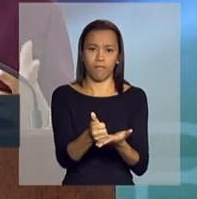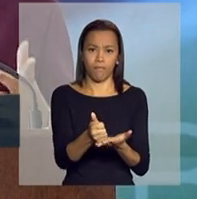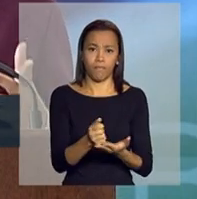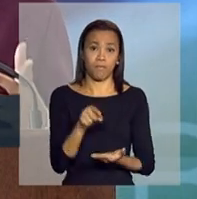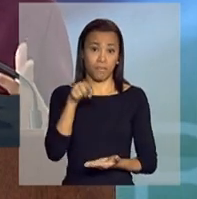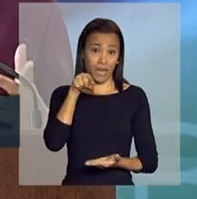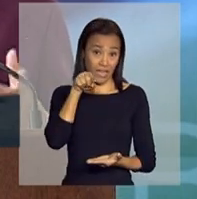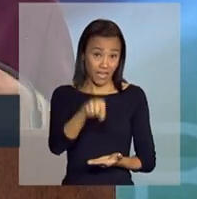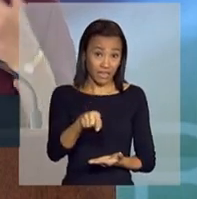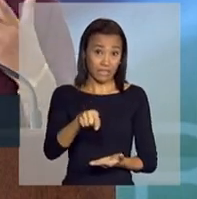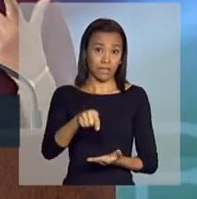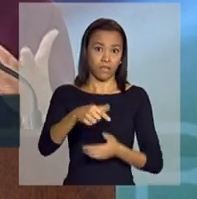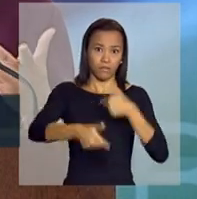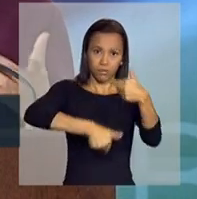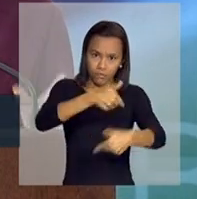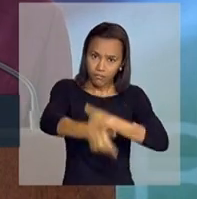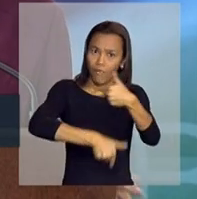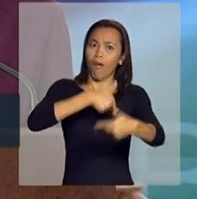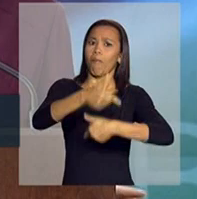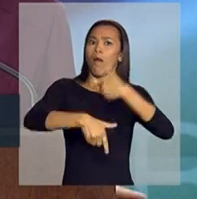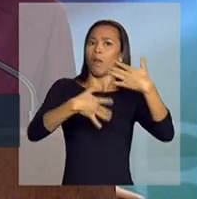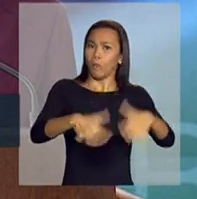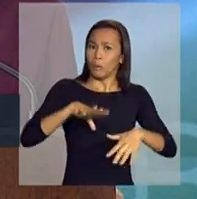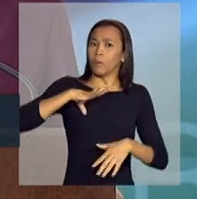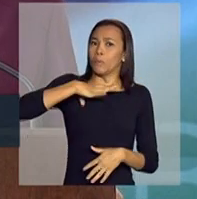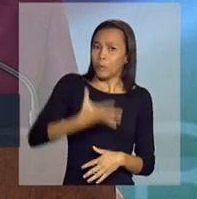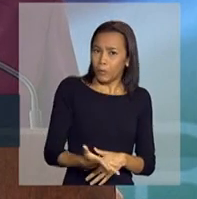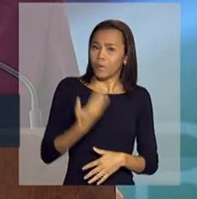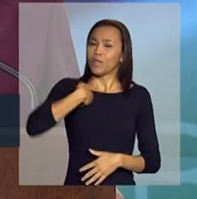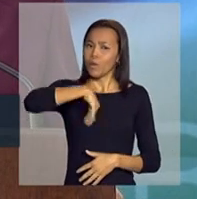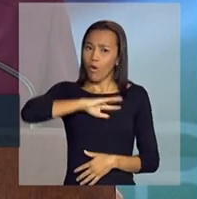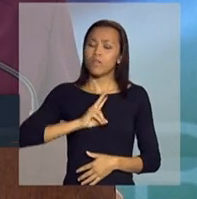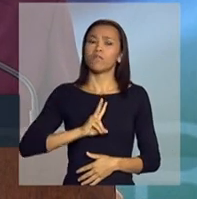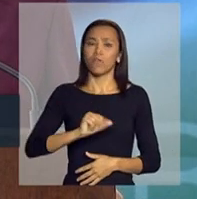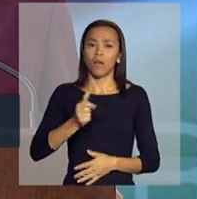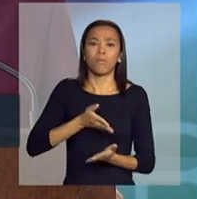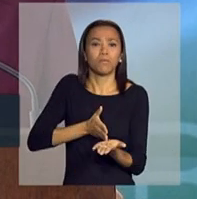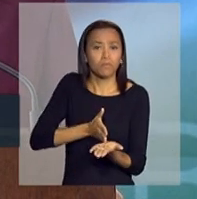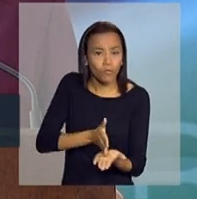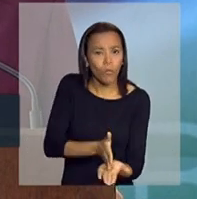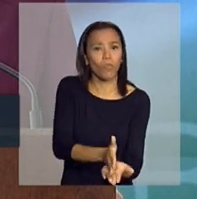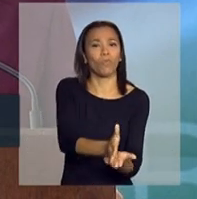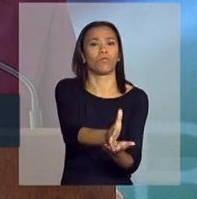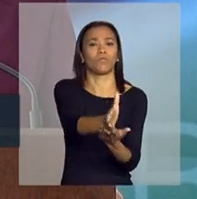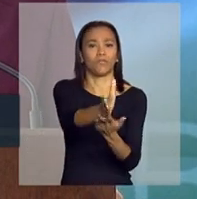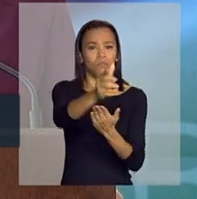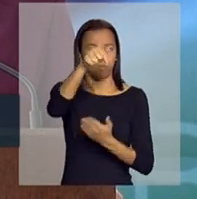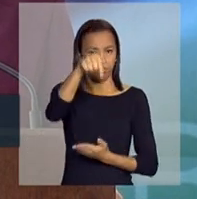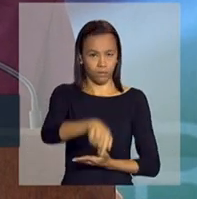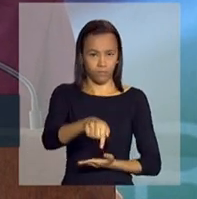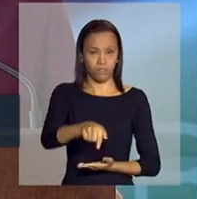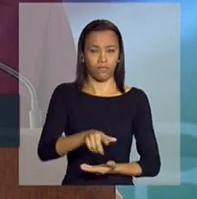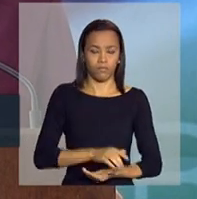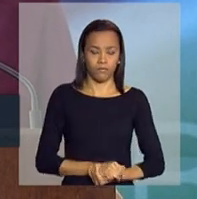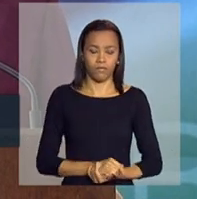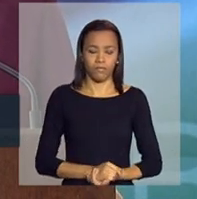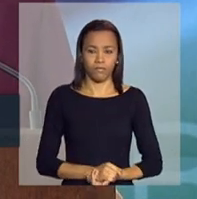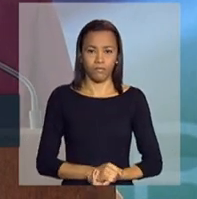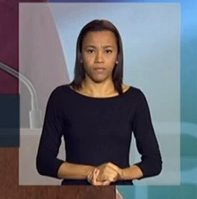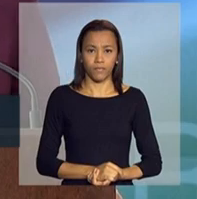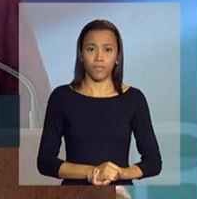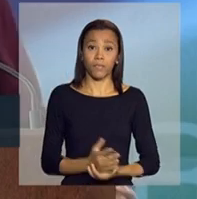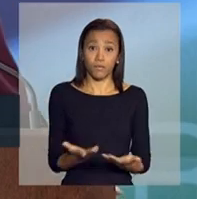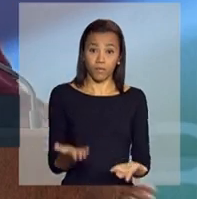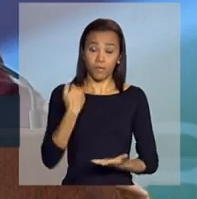esse desafio e essa construção que nós vamos ter nesse momento.